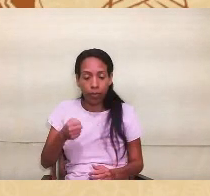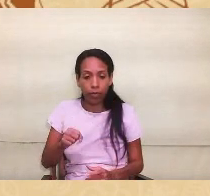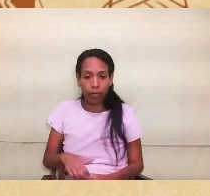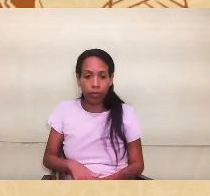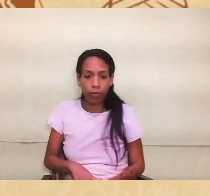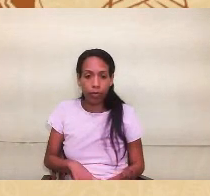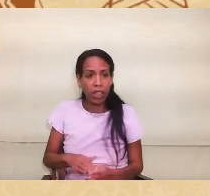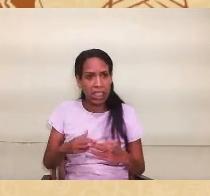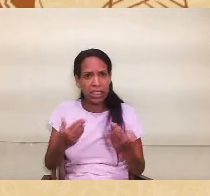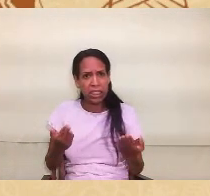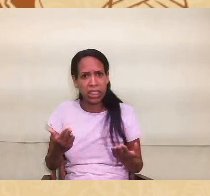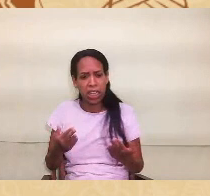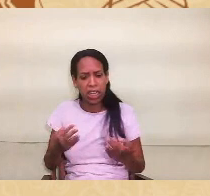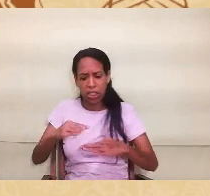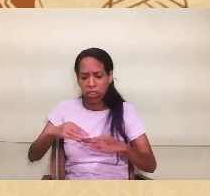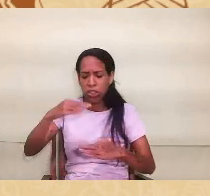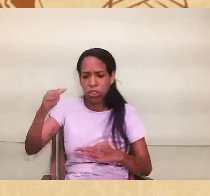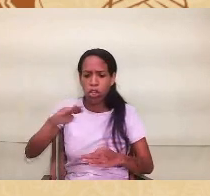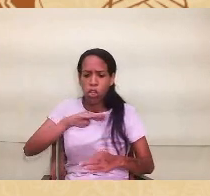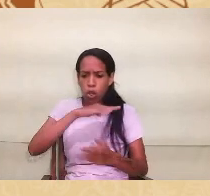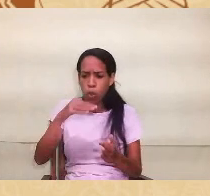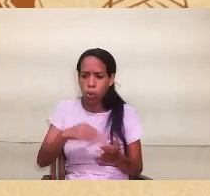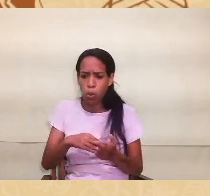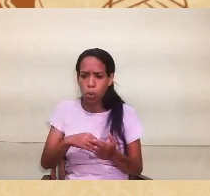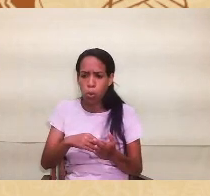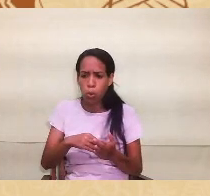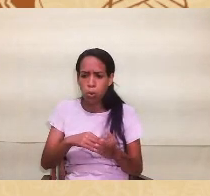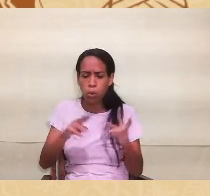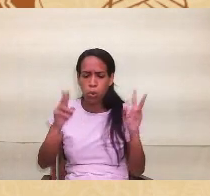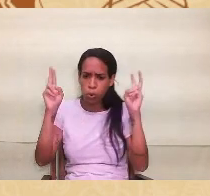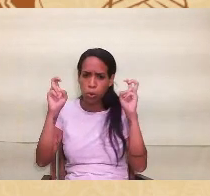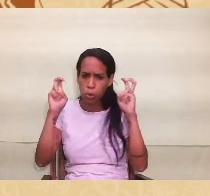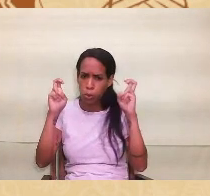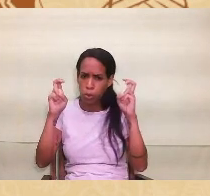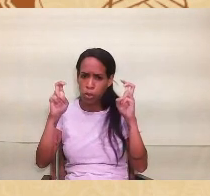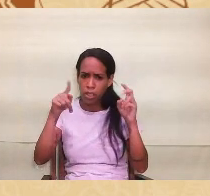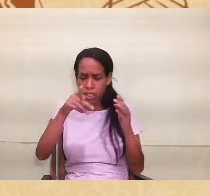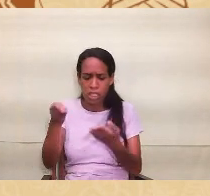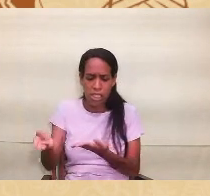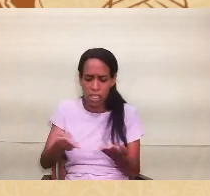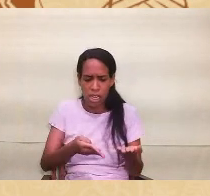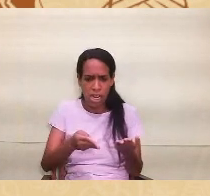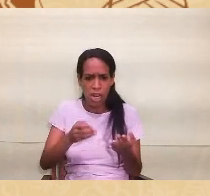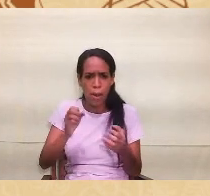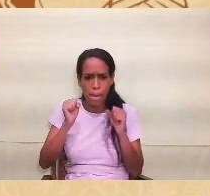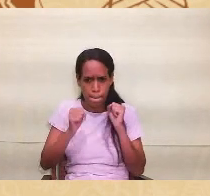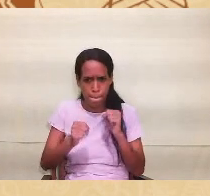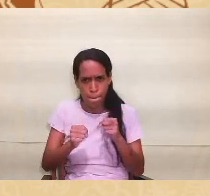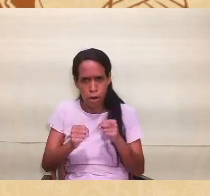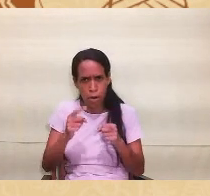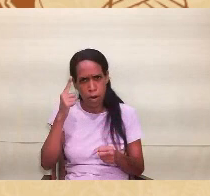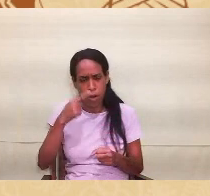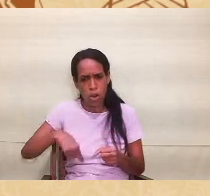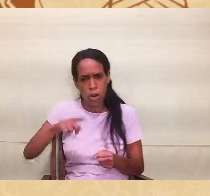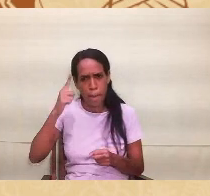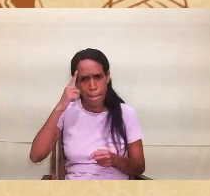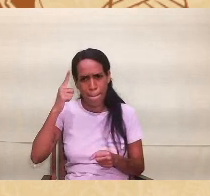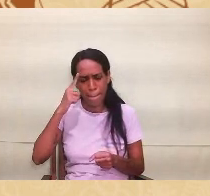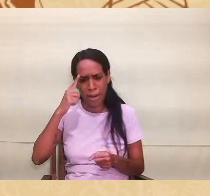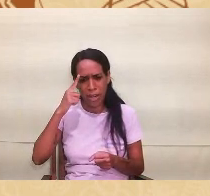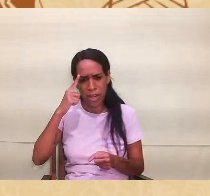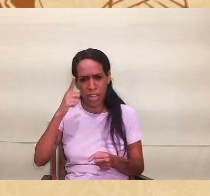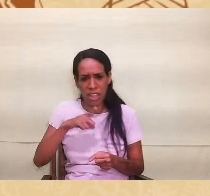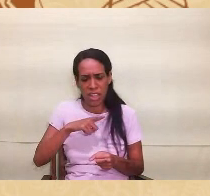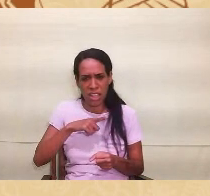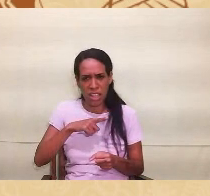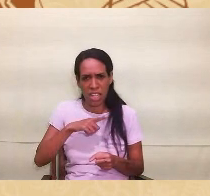Será que diante de todo esse contexto que você traz, assim, é possível que a gente pense em uma luta, que seja uma